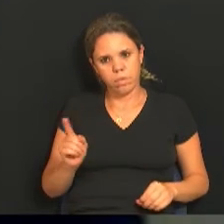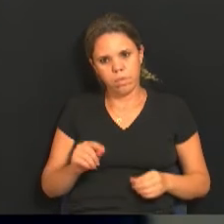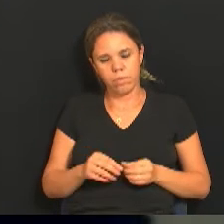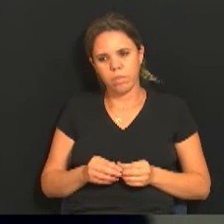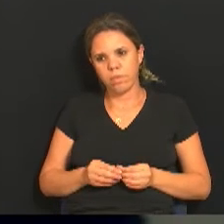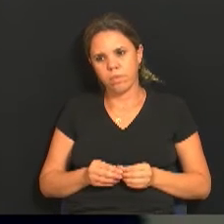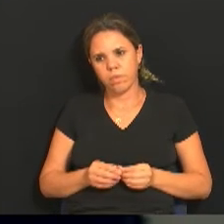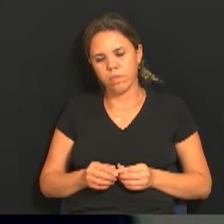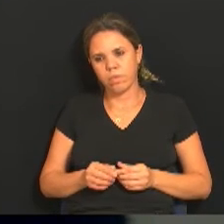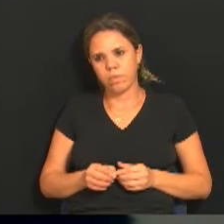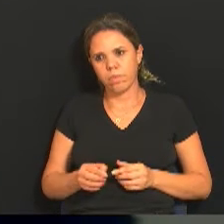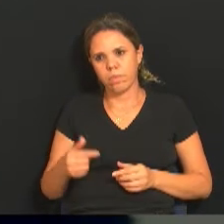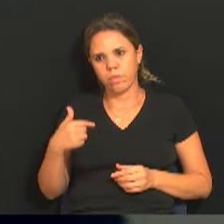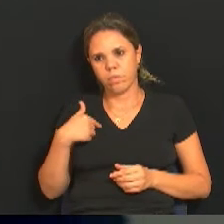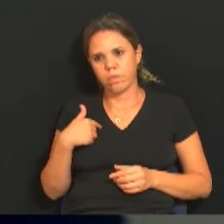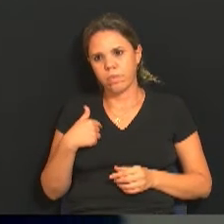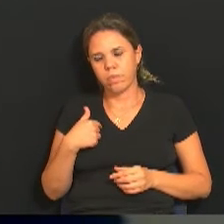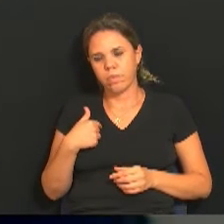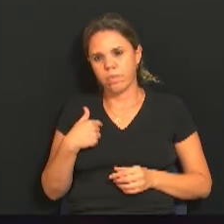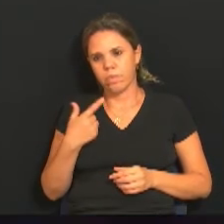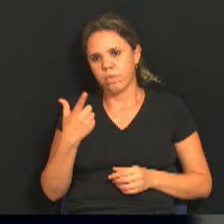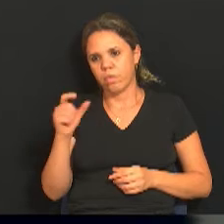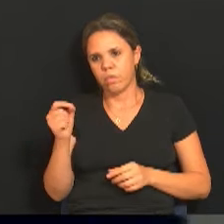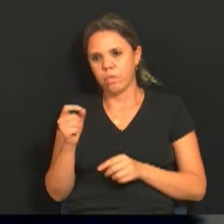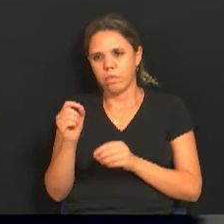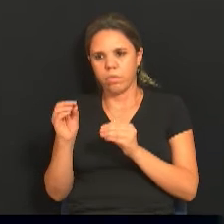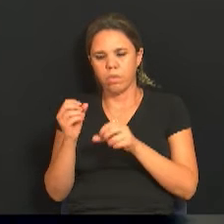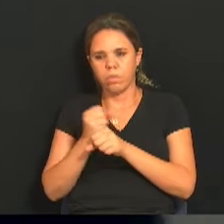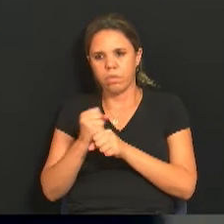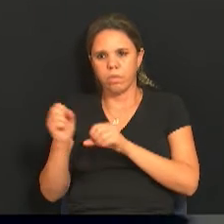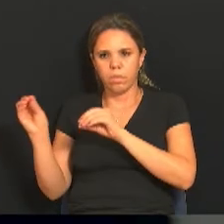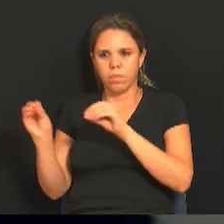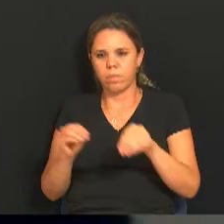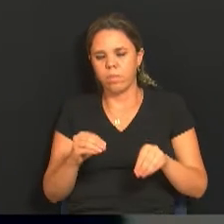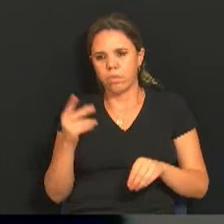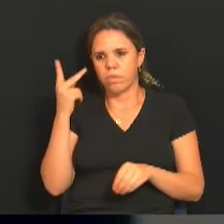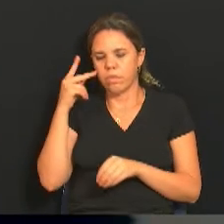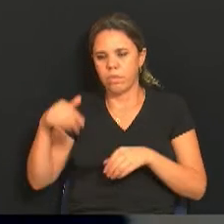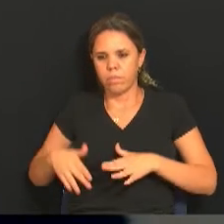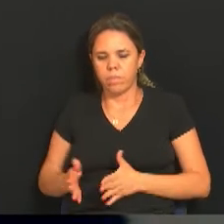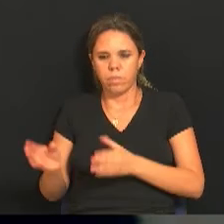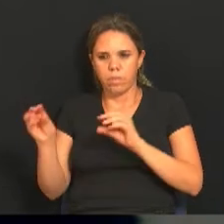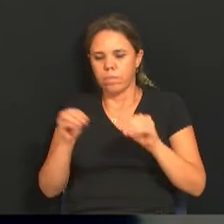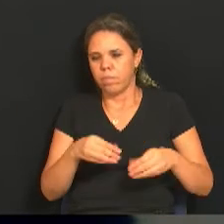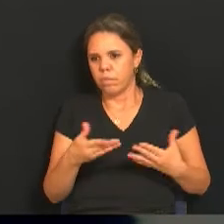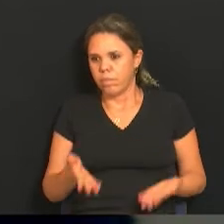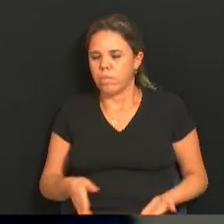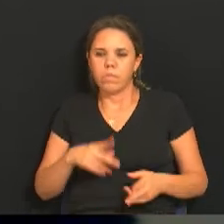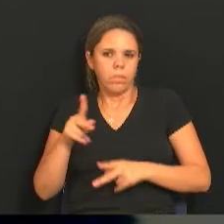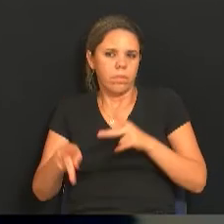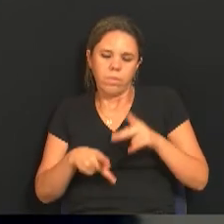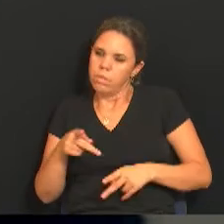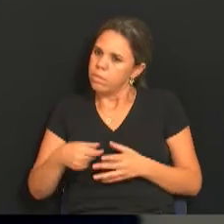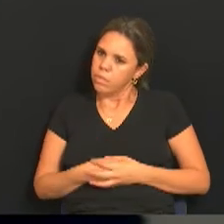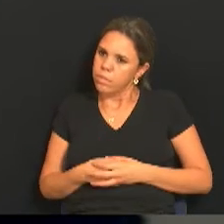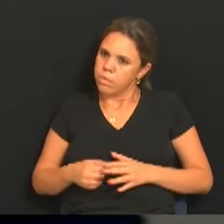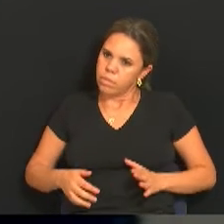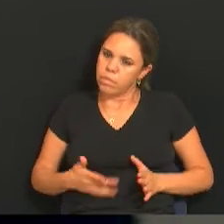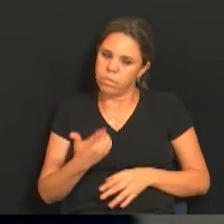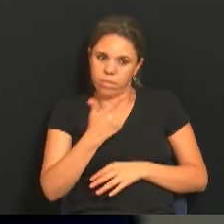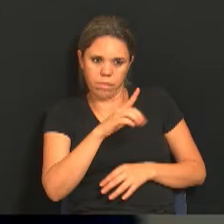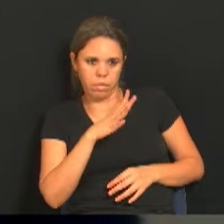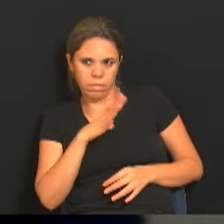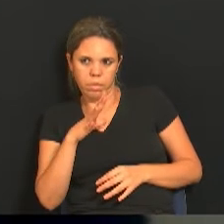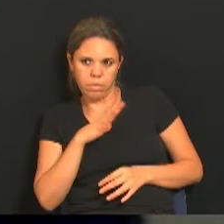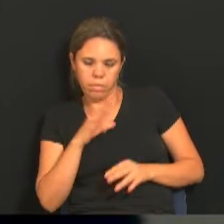o meu caso. Eu estou em Campinas há quase 10 anos. Eu nasci em São Paulo e vim para cá. A população que nasceu em outra cidade, que veio